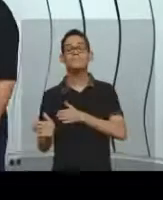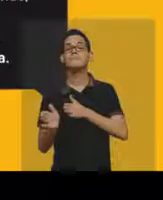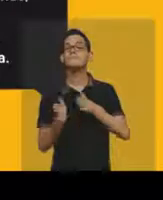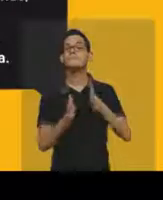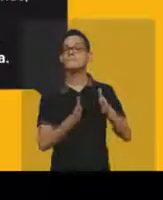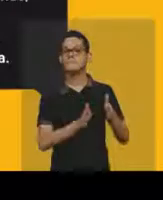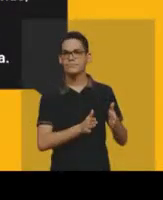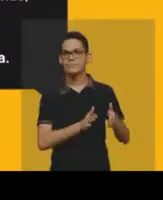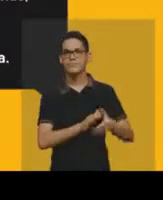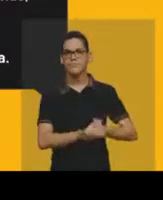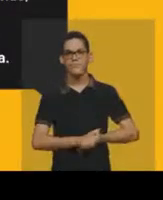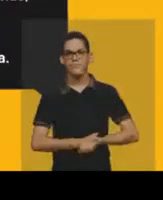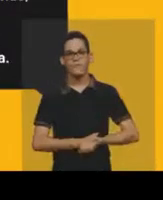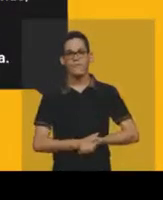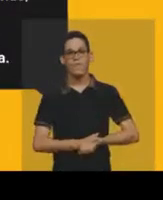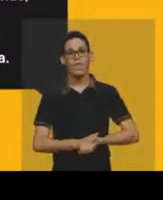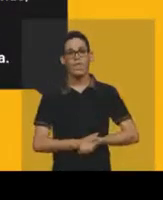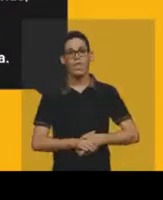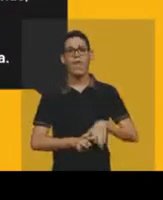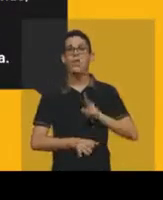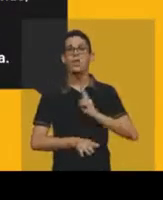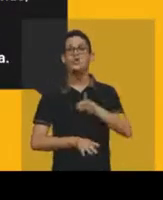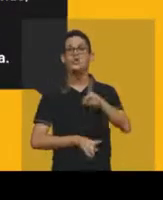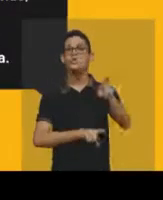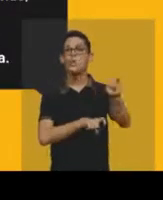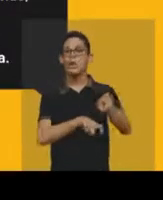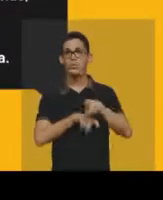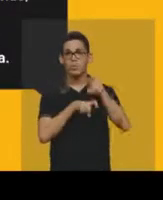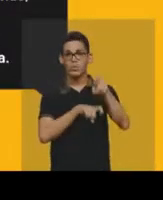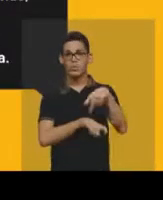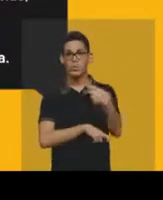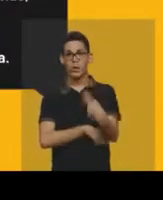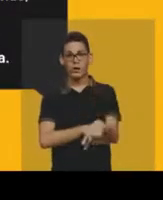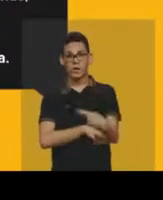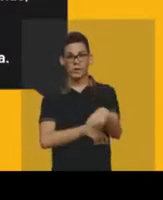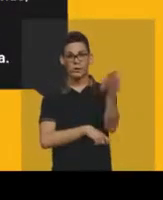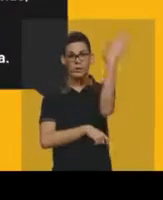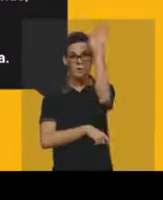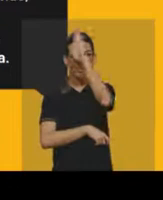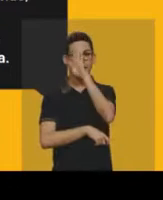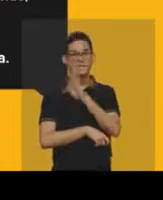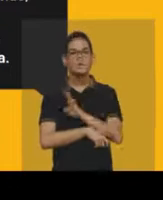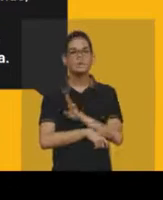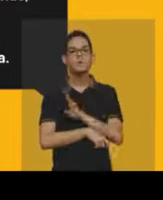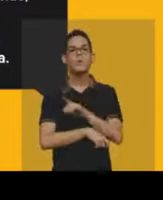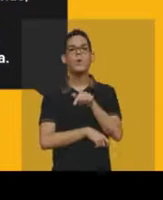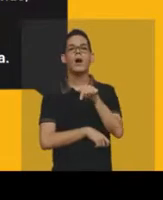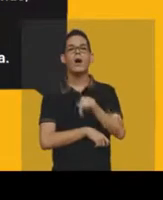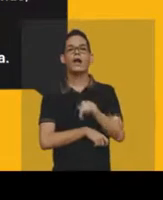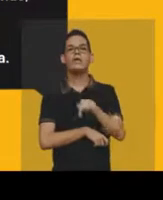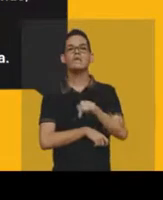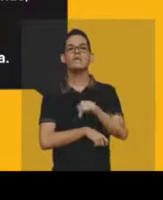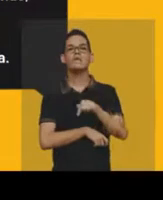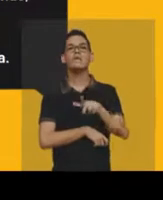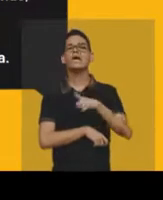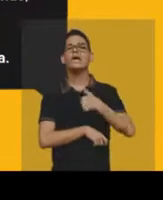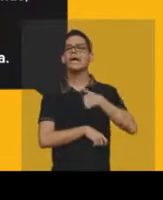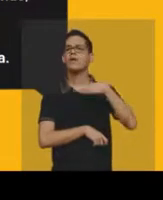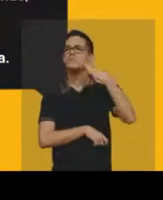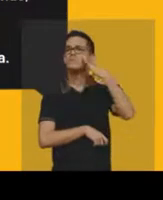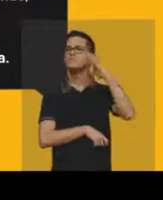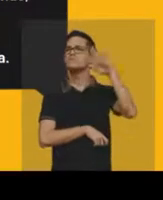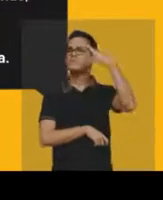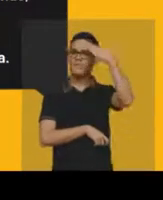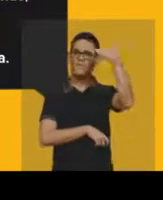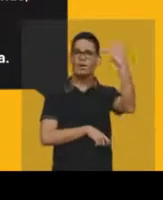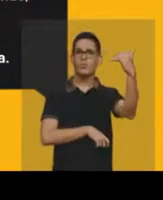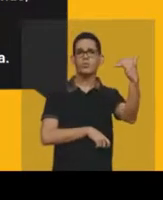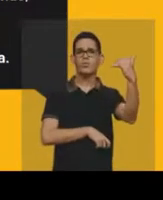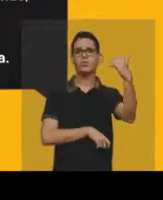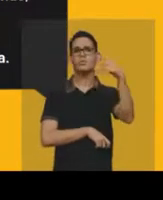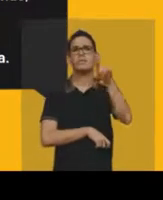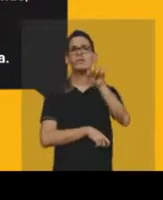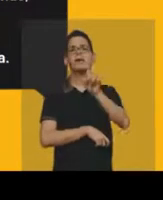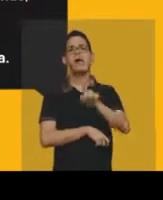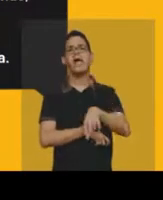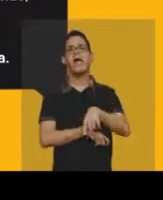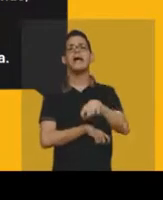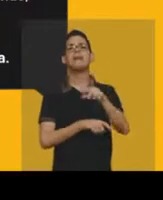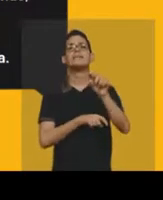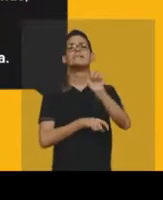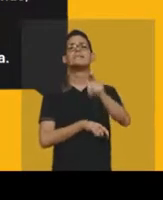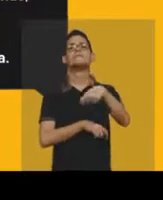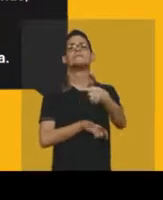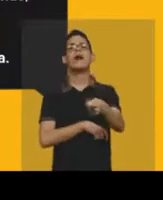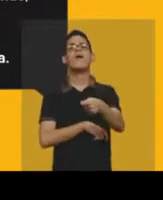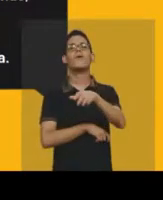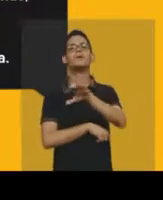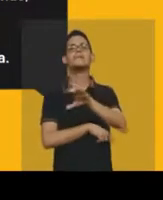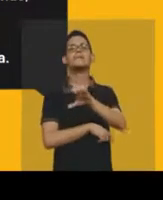Hoje, falando sobre a agricultura, o Brasil se destaca como um dos grandes produtores. Há quem chame o Brasil até de celeiro do